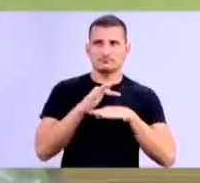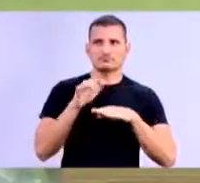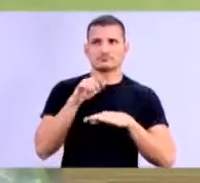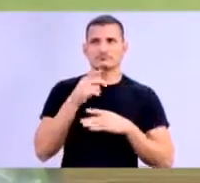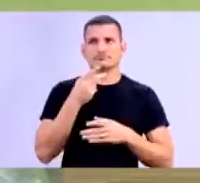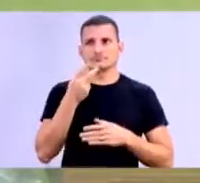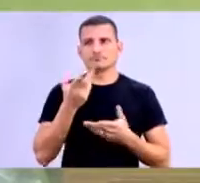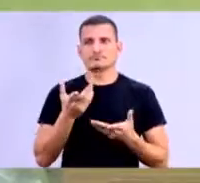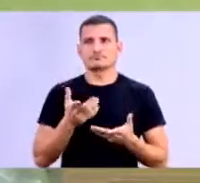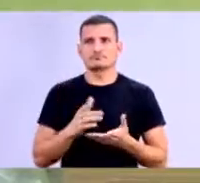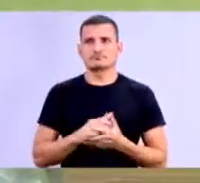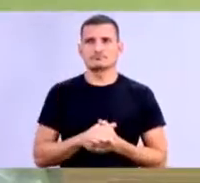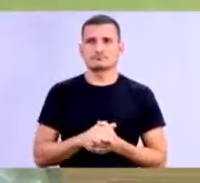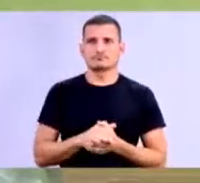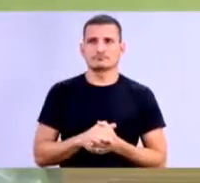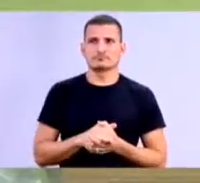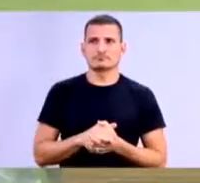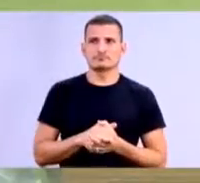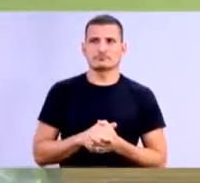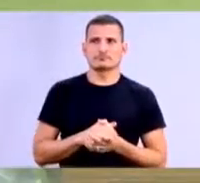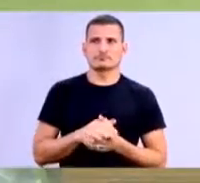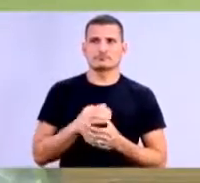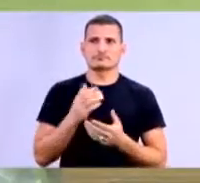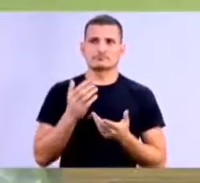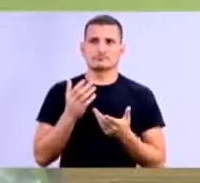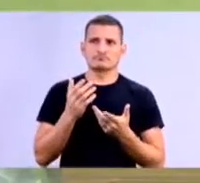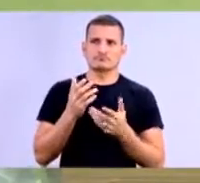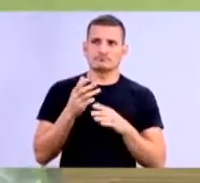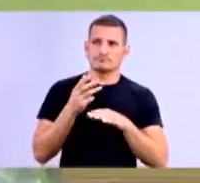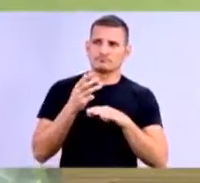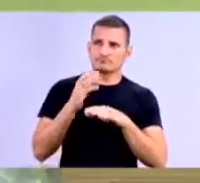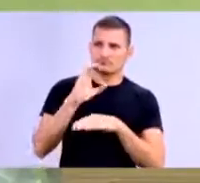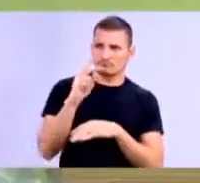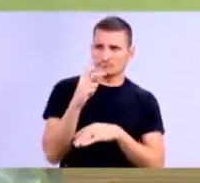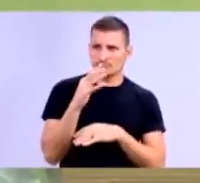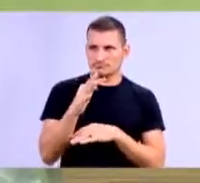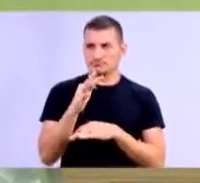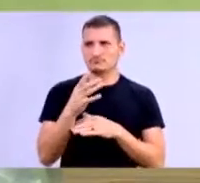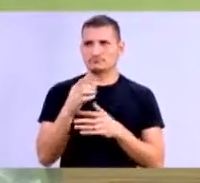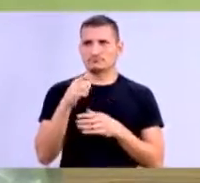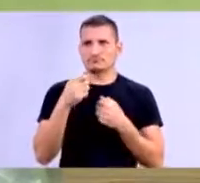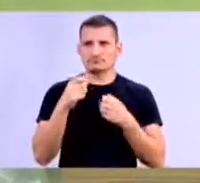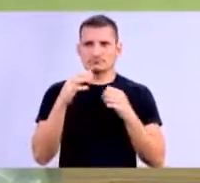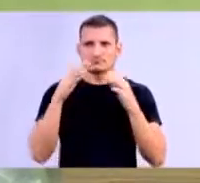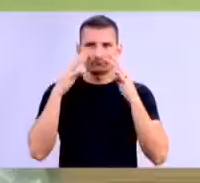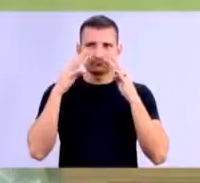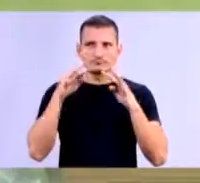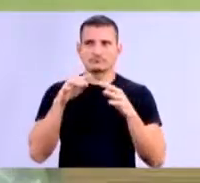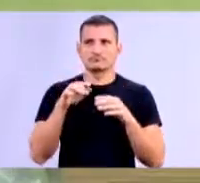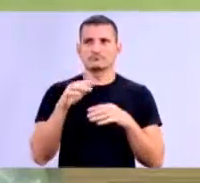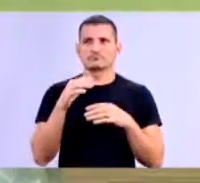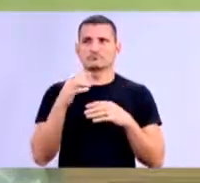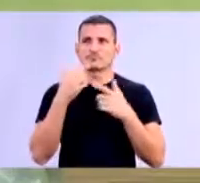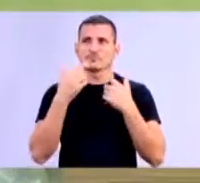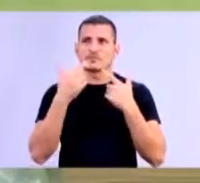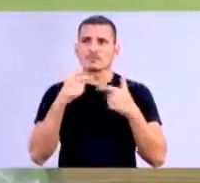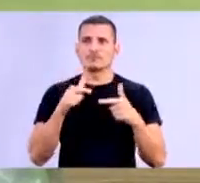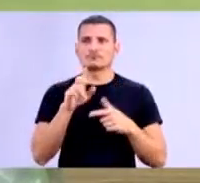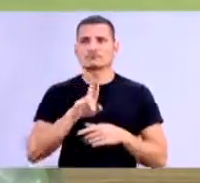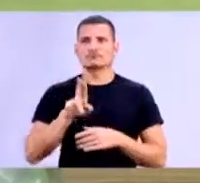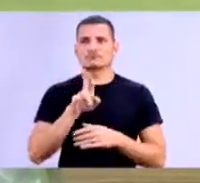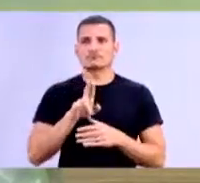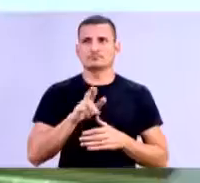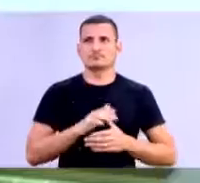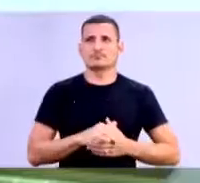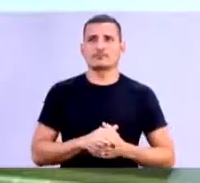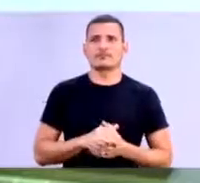fala pelo bate-papo, no chat, você também precisa prestar atenção no tipo de linguagem utilizada. Por